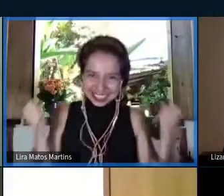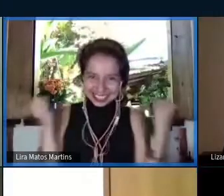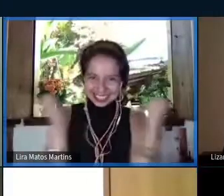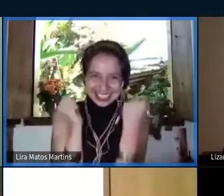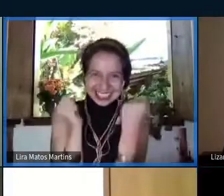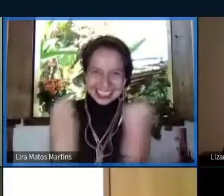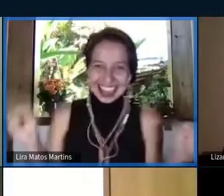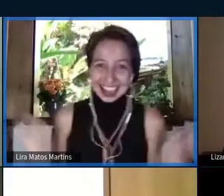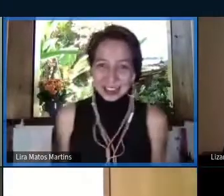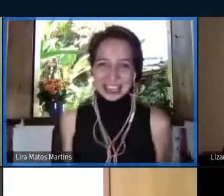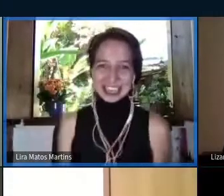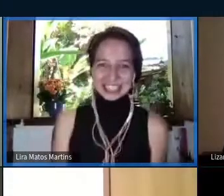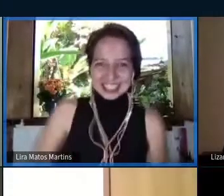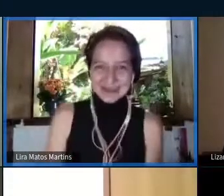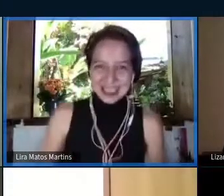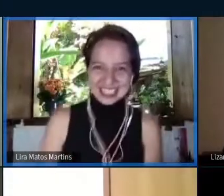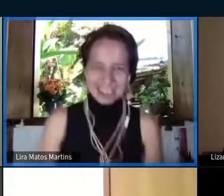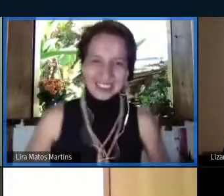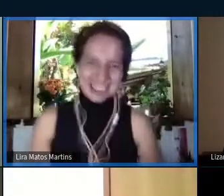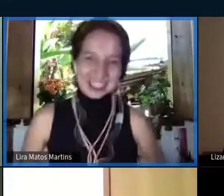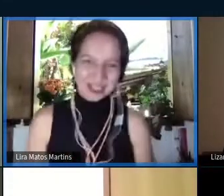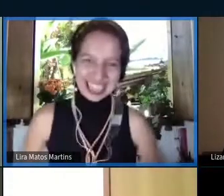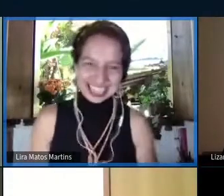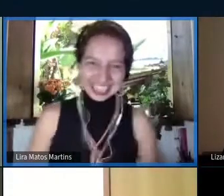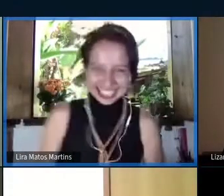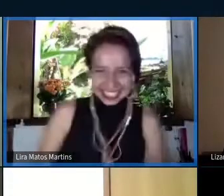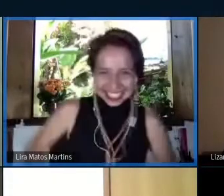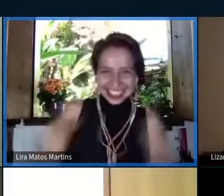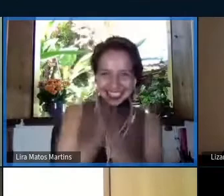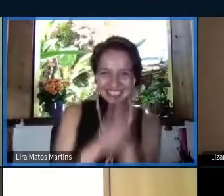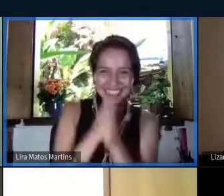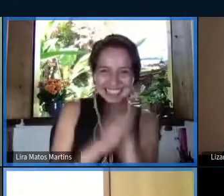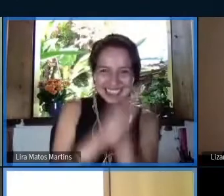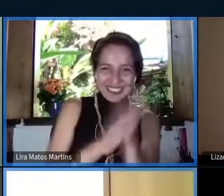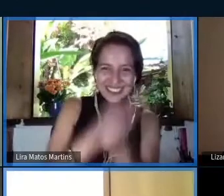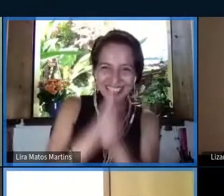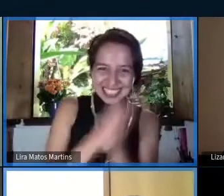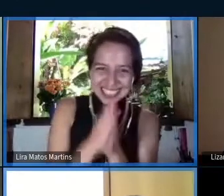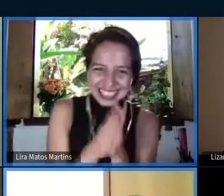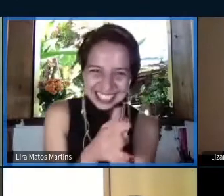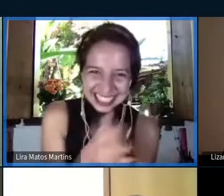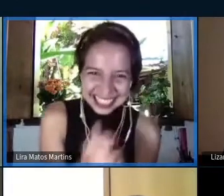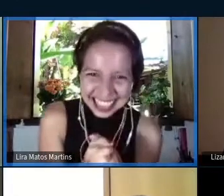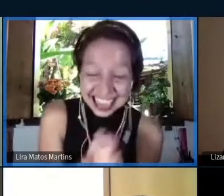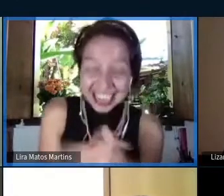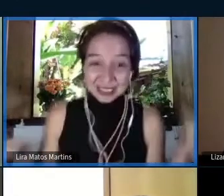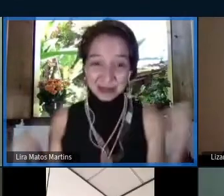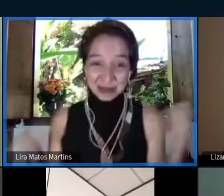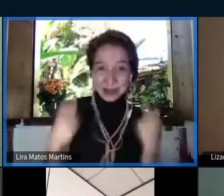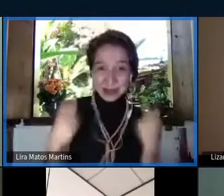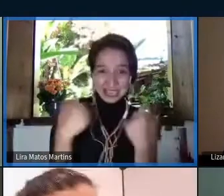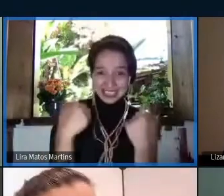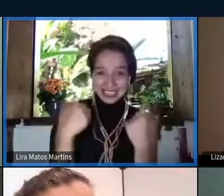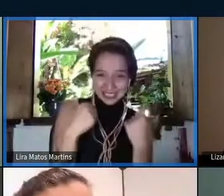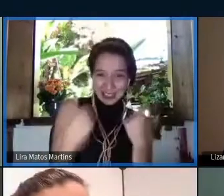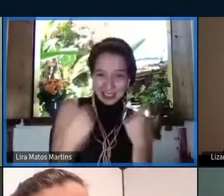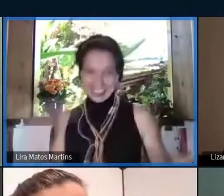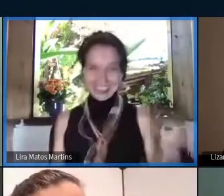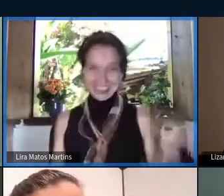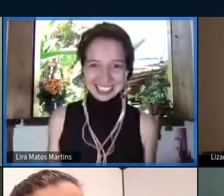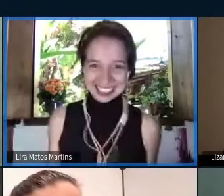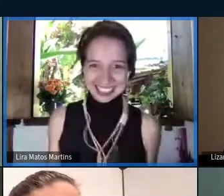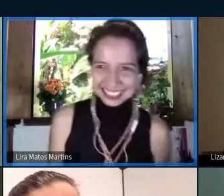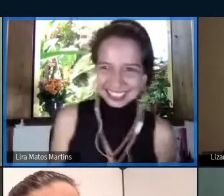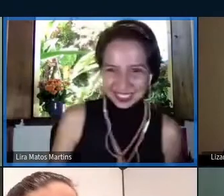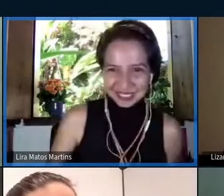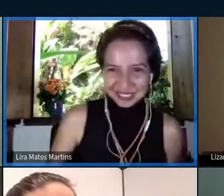muito frio. Aí eu fiquei aqui assim, passando a mão nas pernas e passando a mão assim. Aí depois eu pus o casaco de novo, depois eu